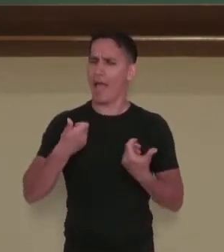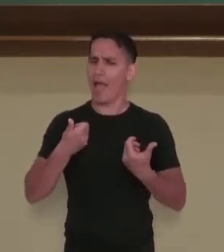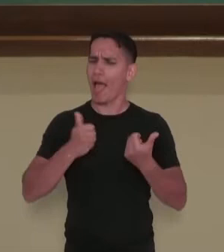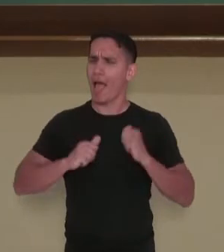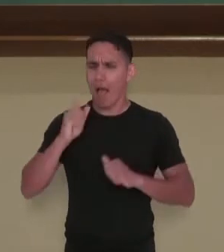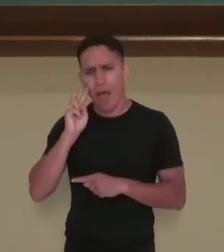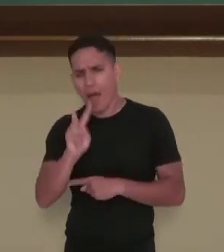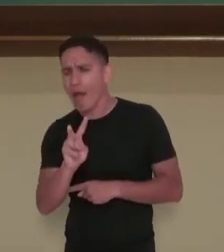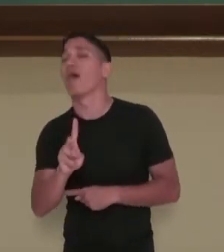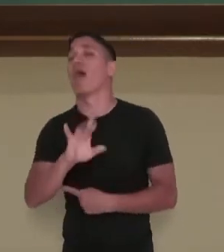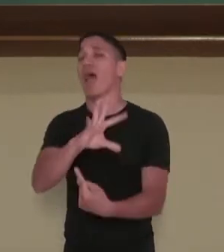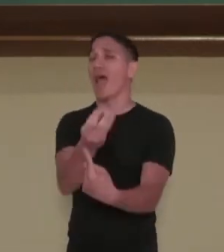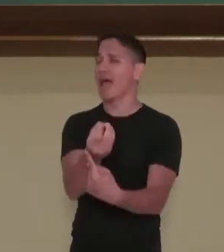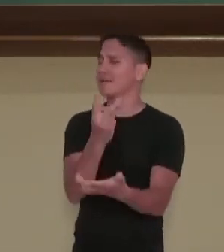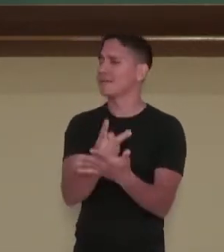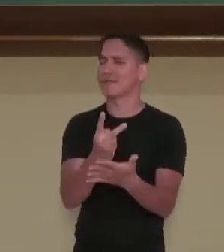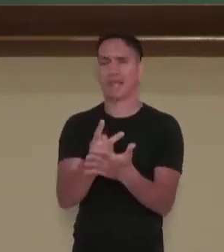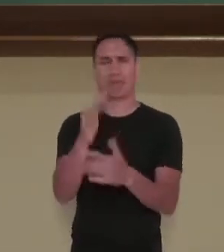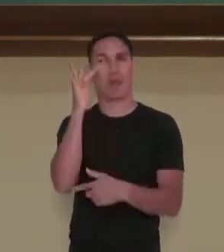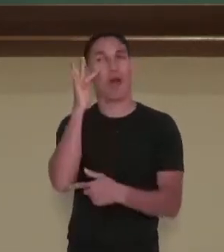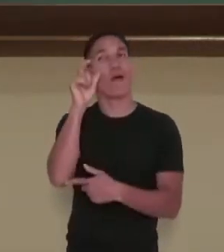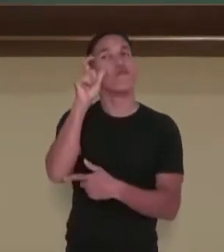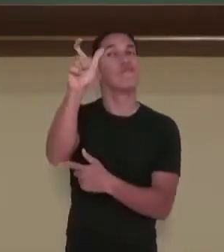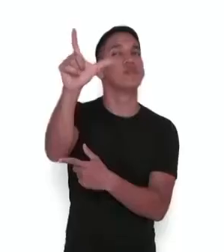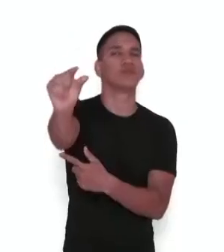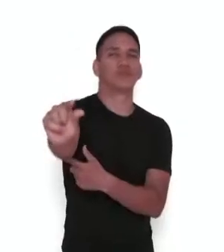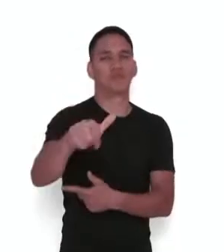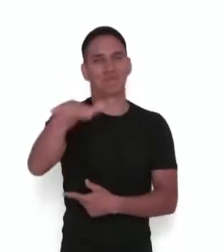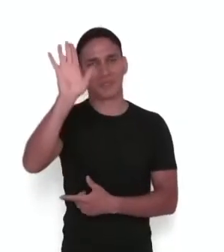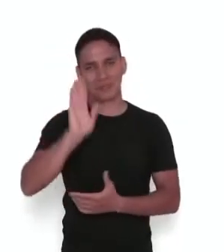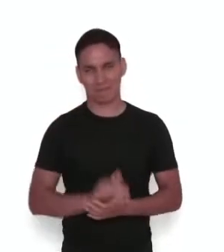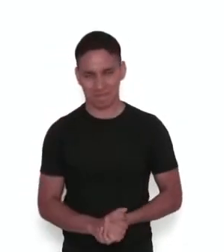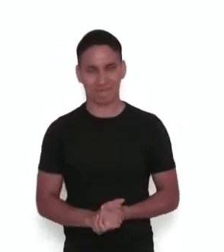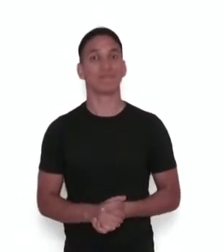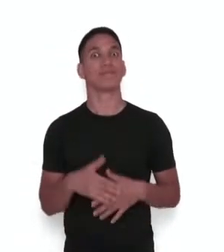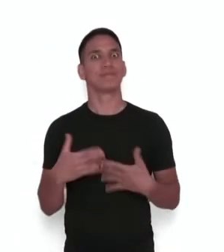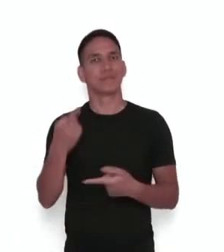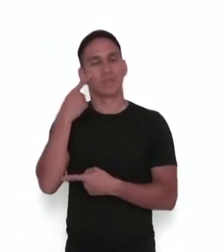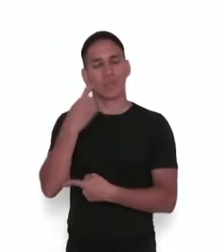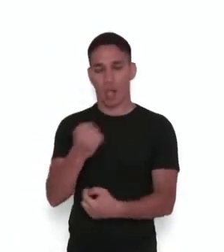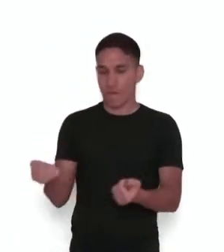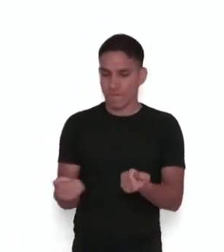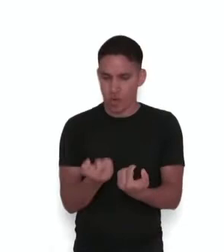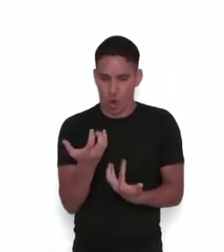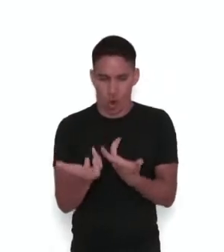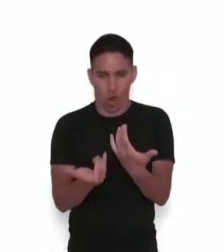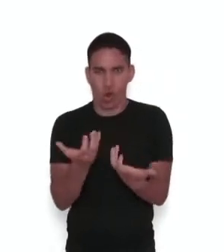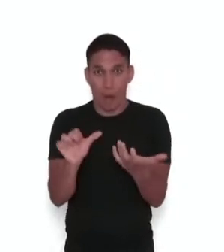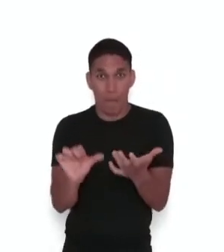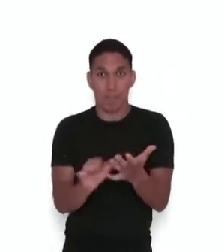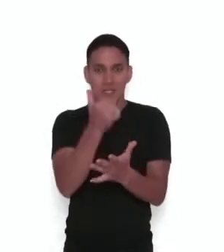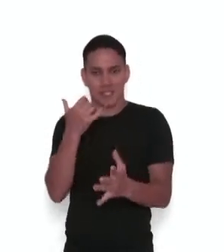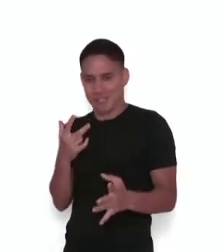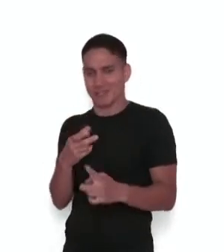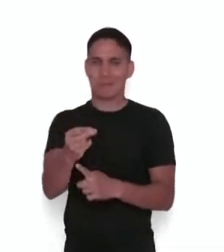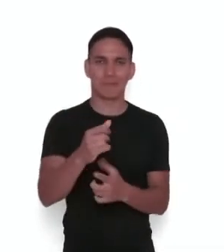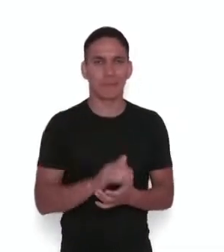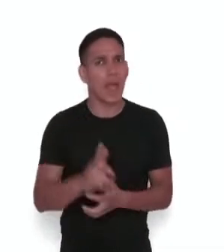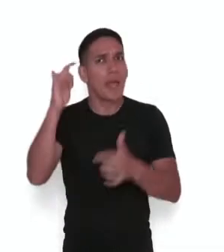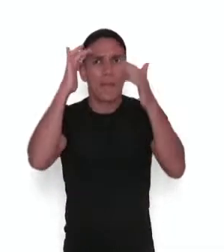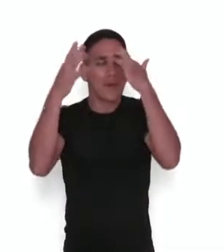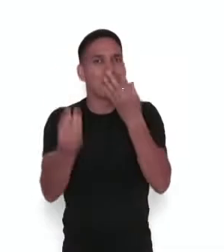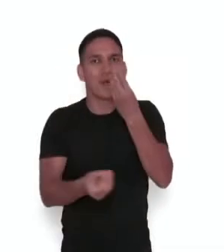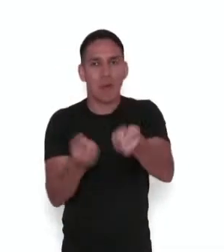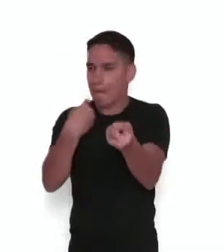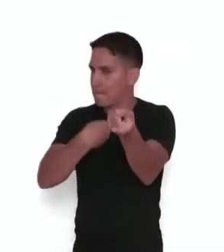à frente do seu tempo. O fogo foi a primeira conquista. Imagine como mudou